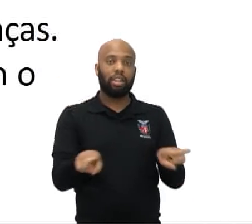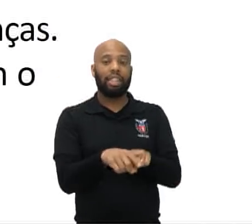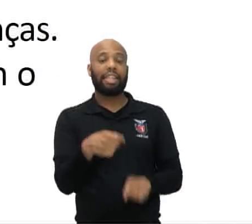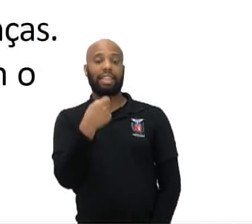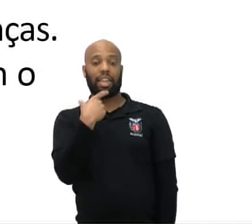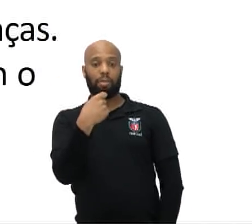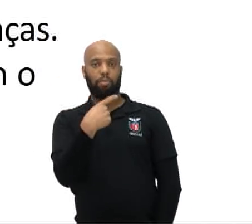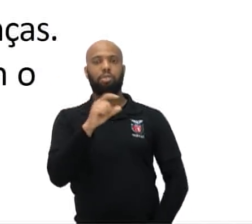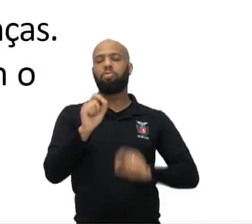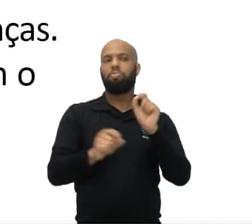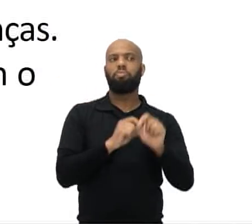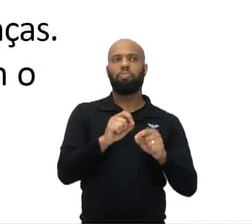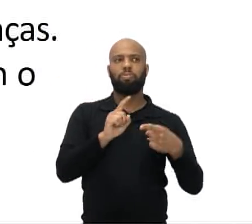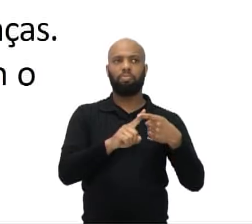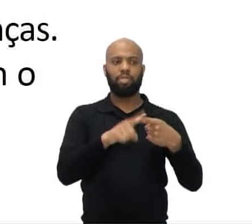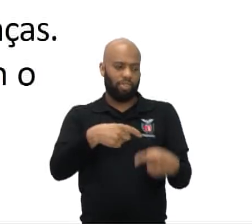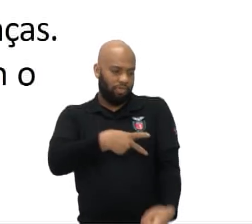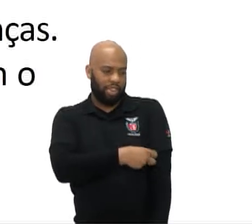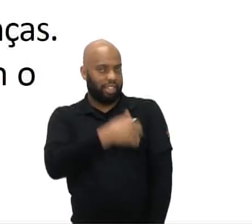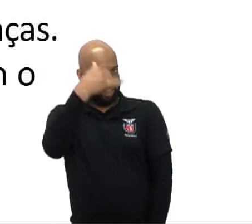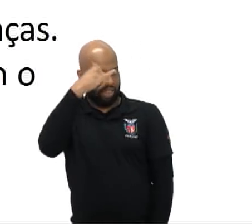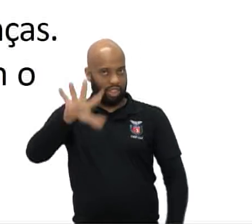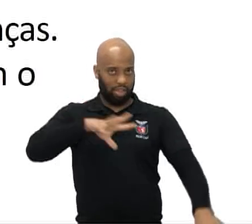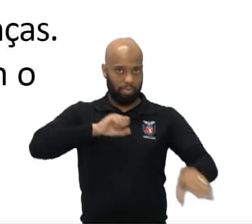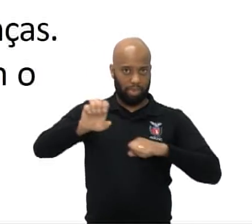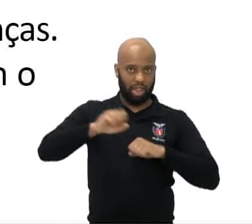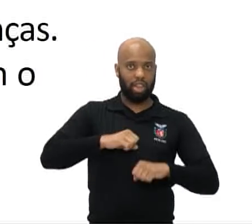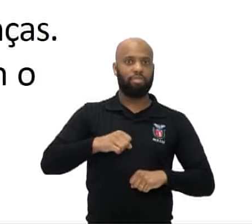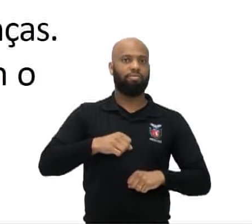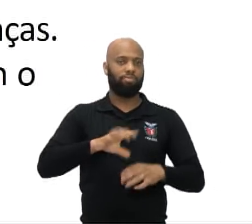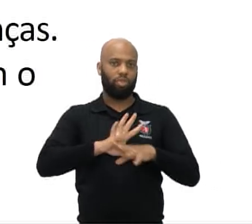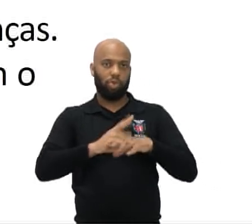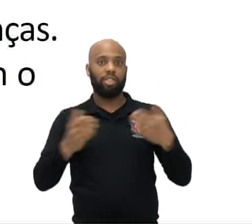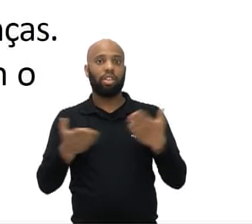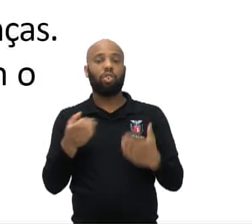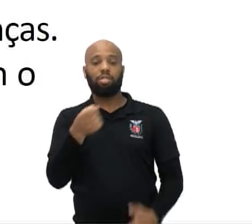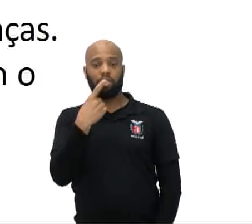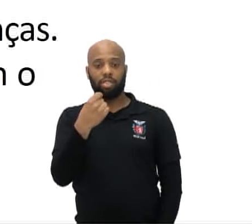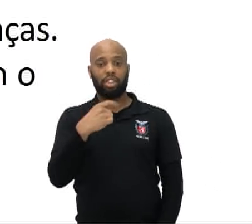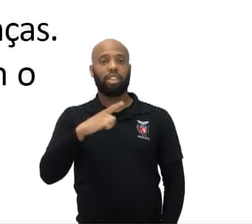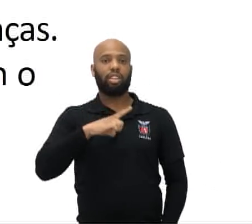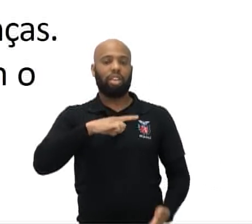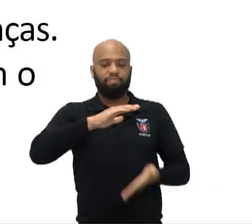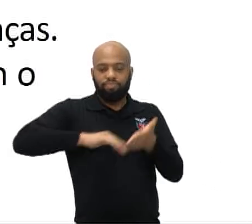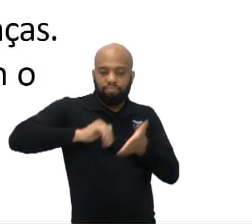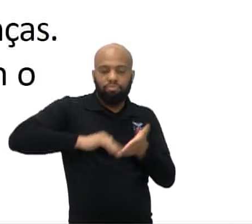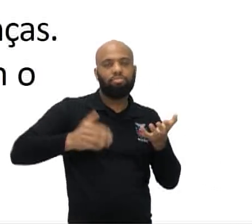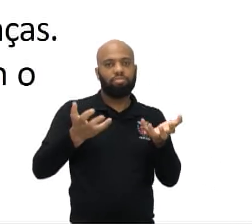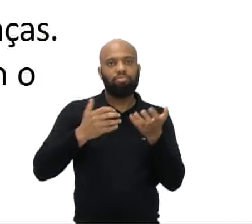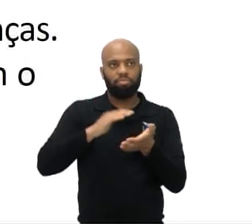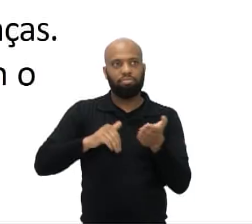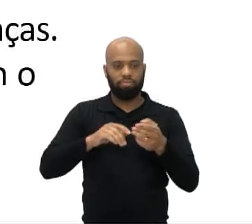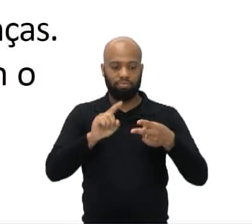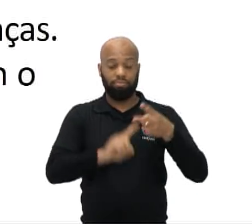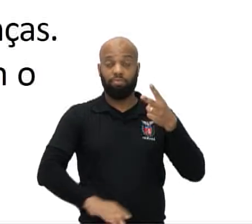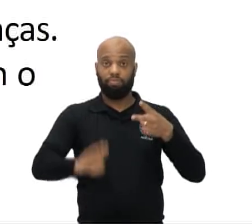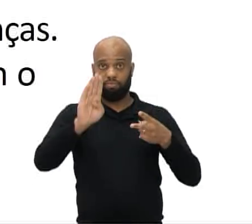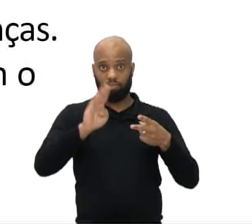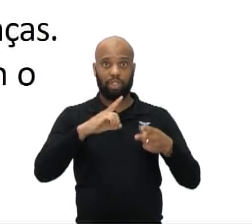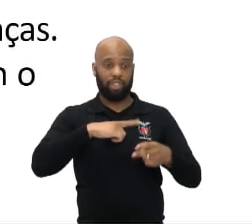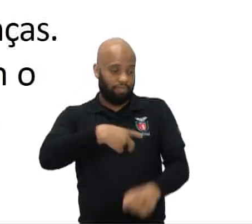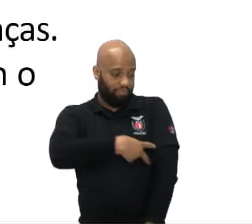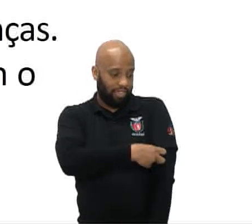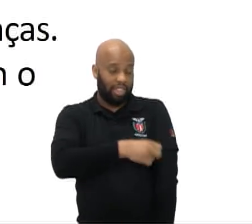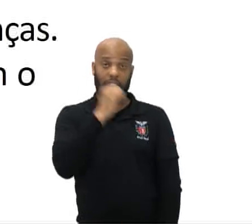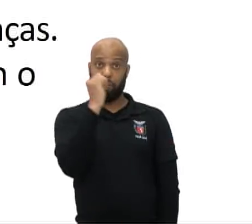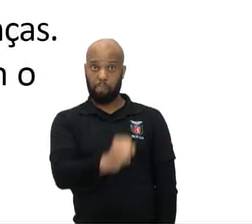pessoal? Será que a letra A, uma vacina previne uma doença, já o antibiótico age ajudando a eliminar o parasita? Ou letra B, uma